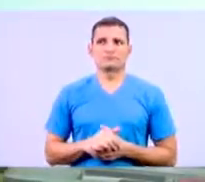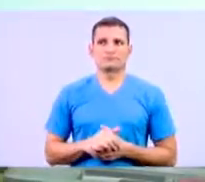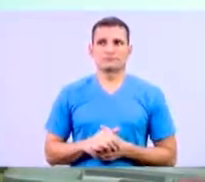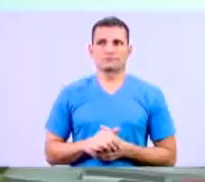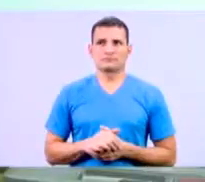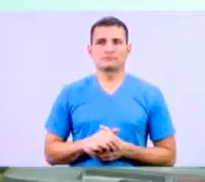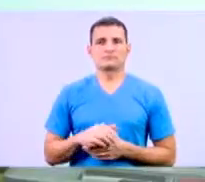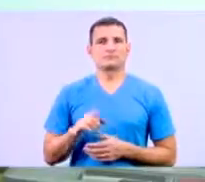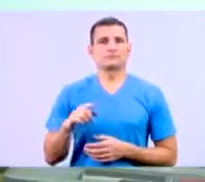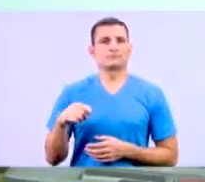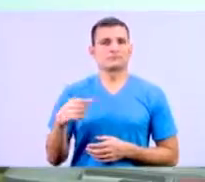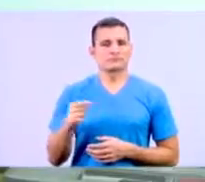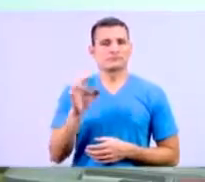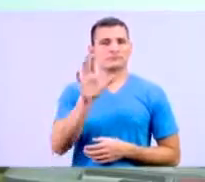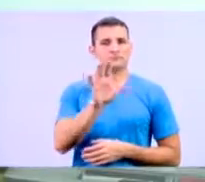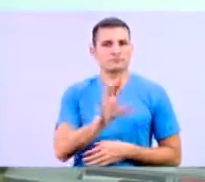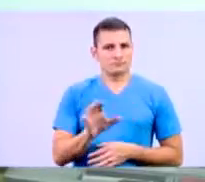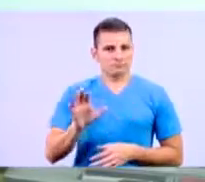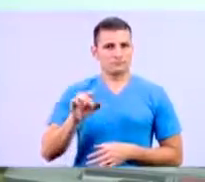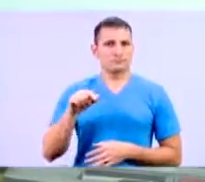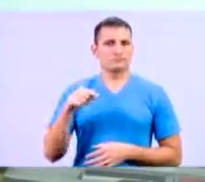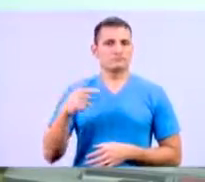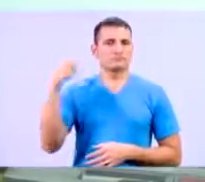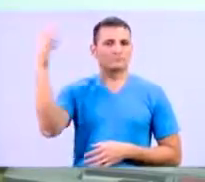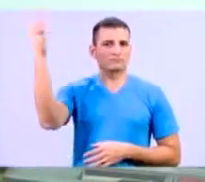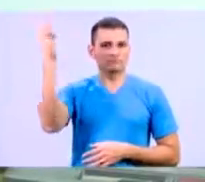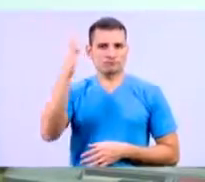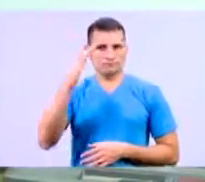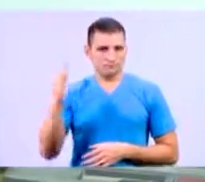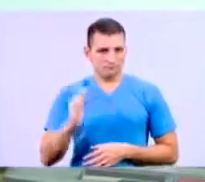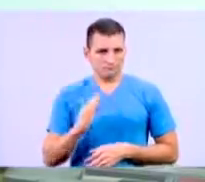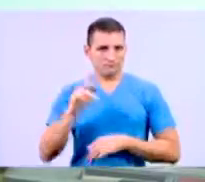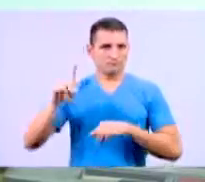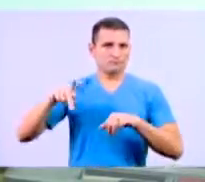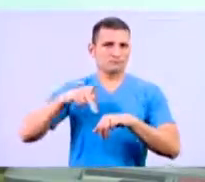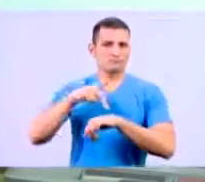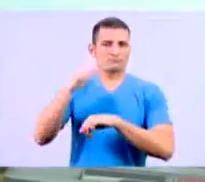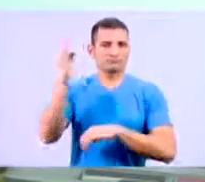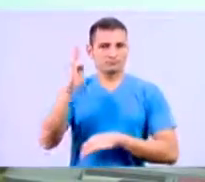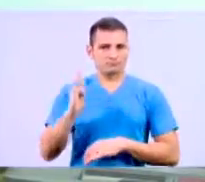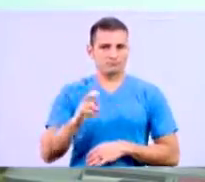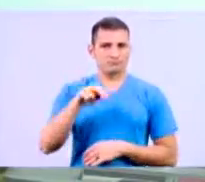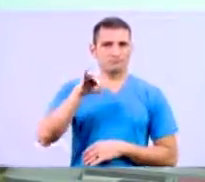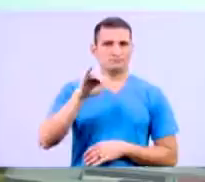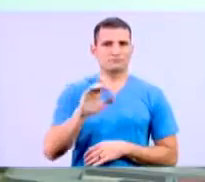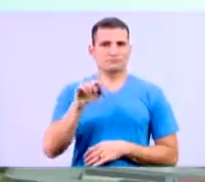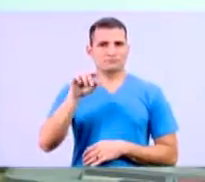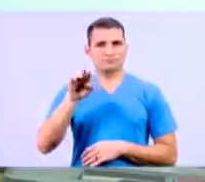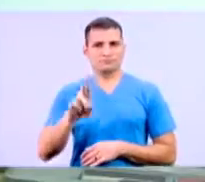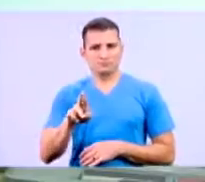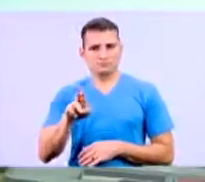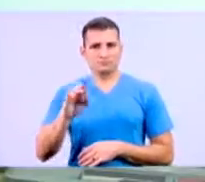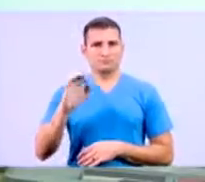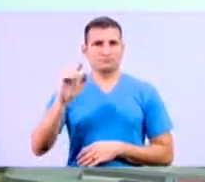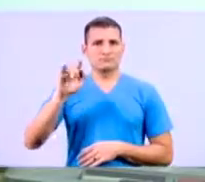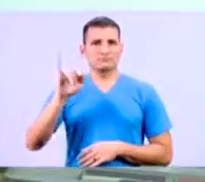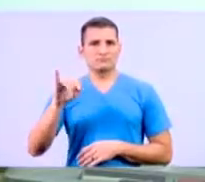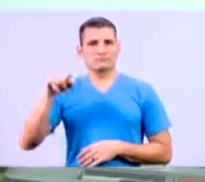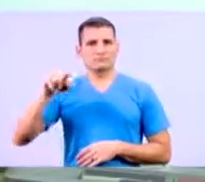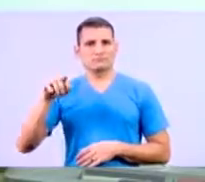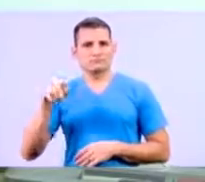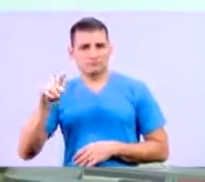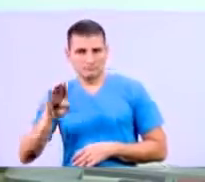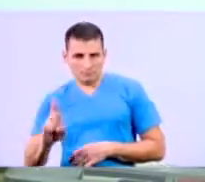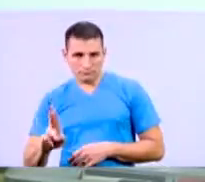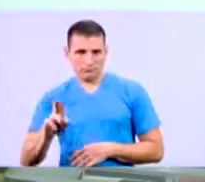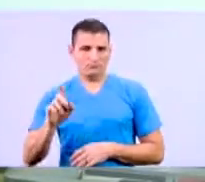para regional, do regional vai para o nacional, e no nacional eu falei de NIC.br e já falei de um CGI.br. O negócio ficou meio